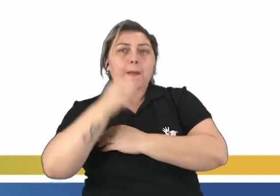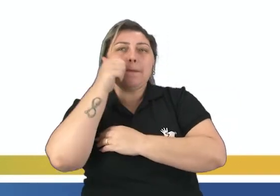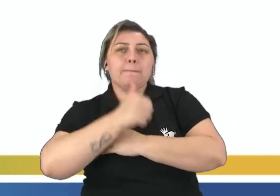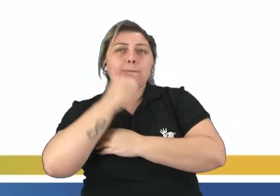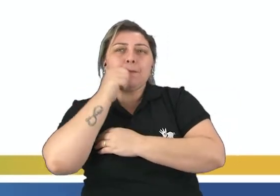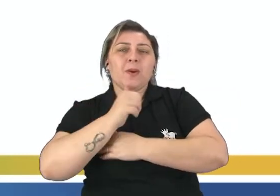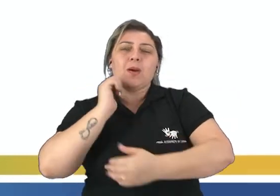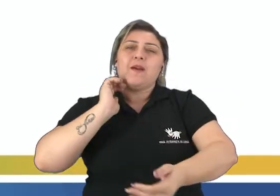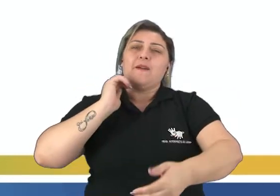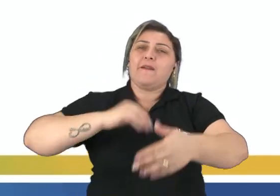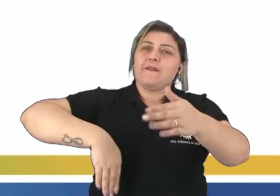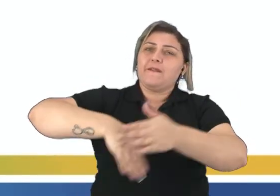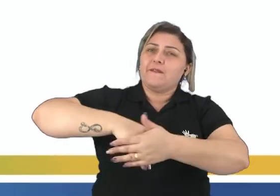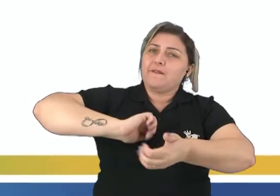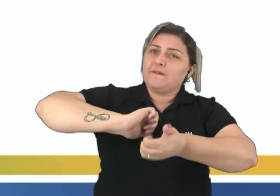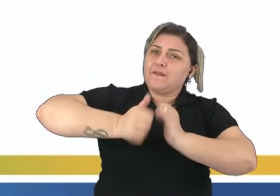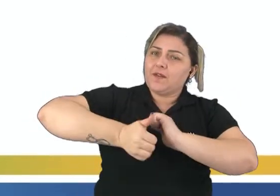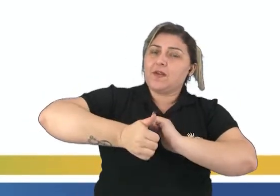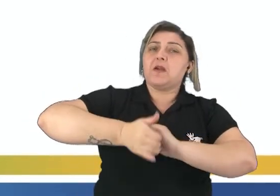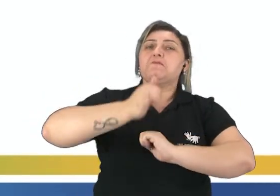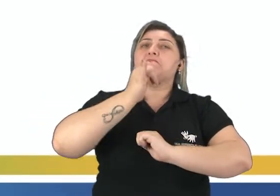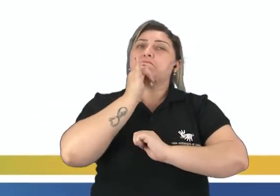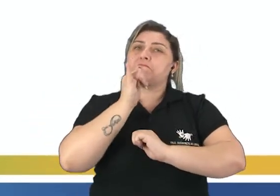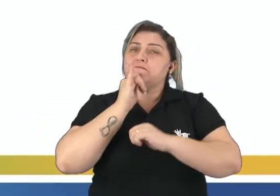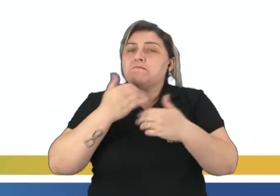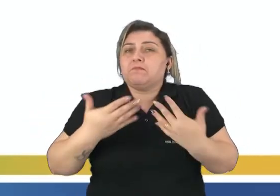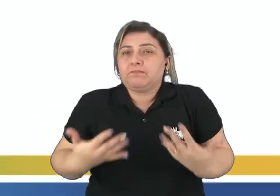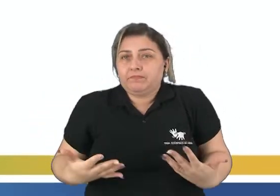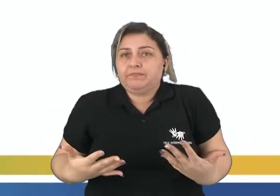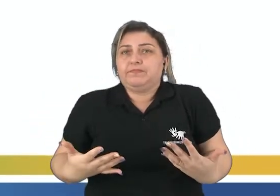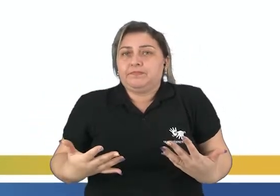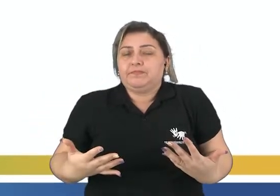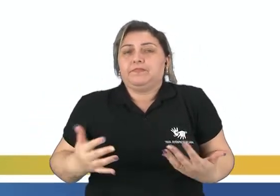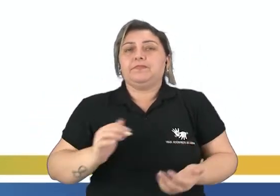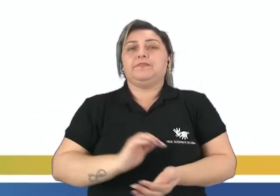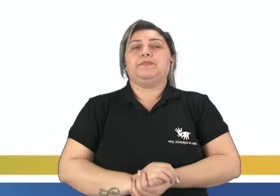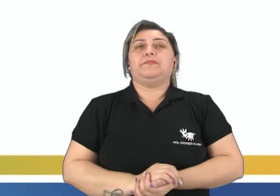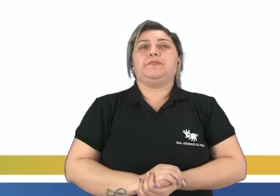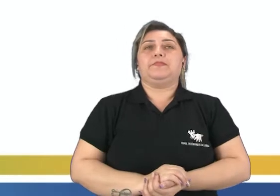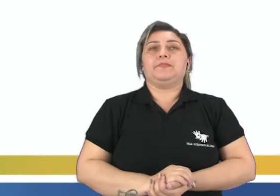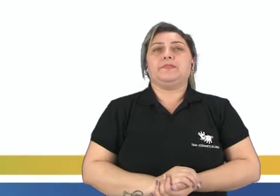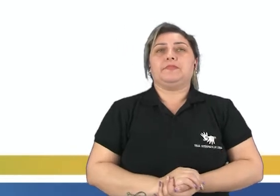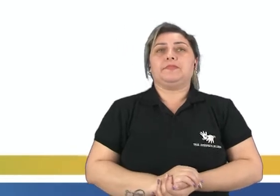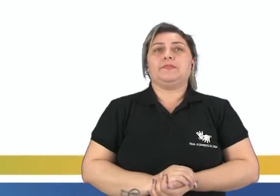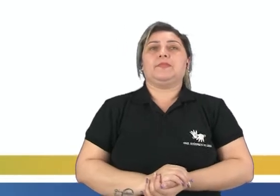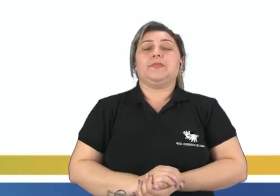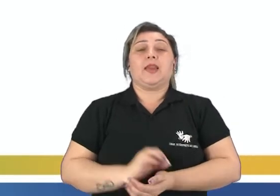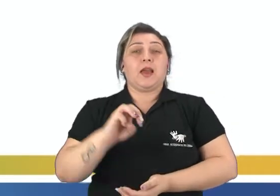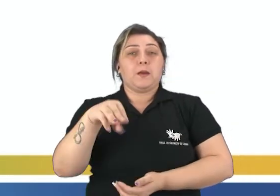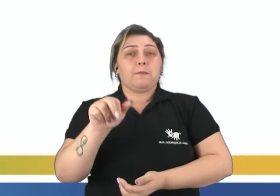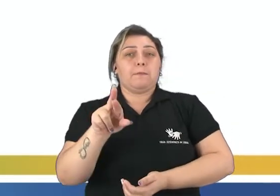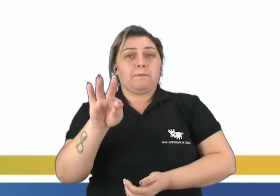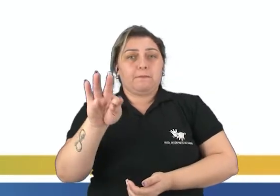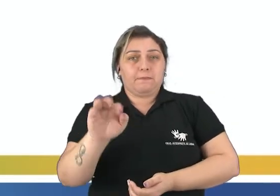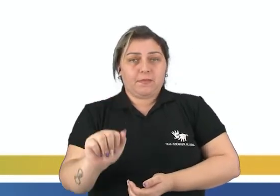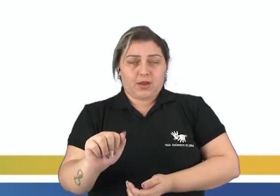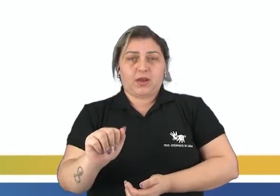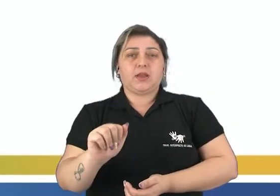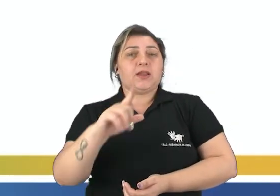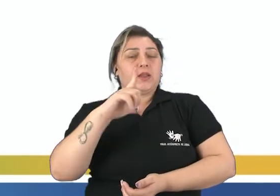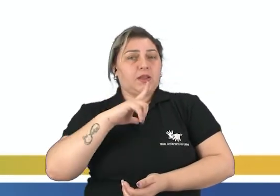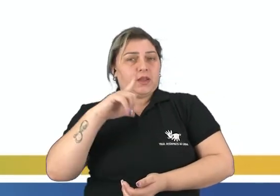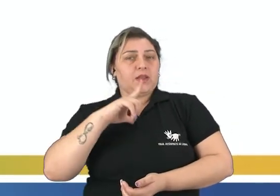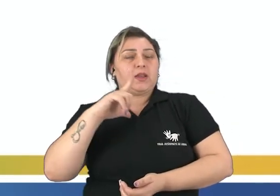esse é um belo exemplo, né? Um clássico exemplo. Mesmo que a Marta tenha atingido